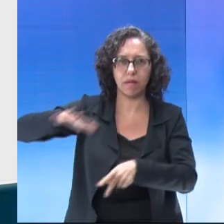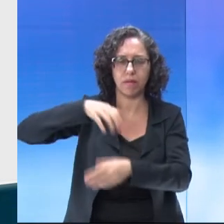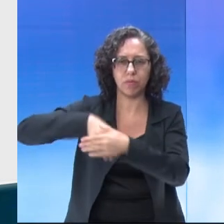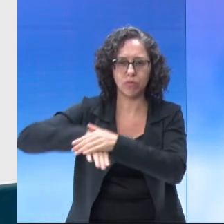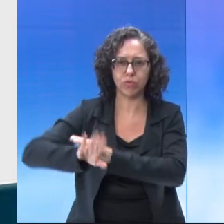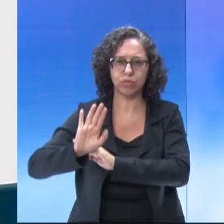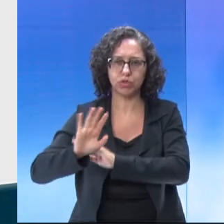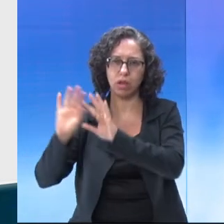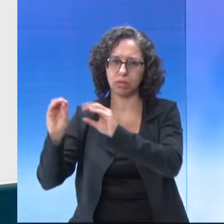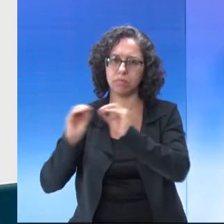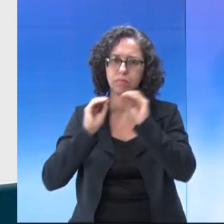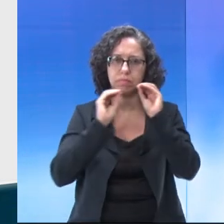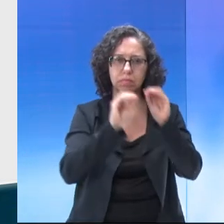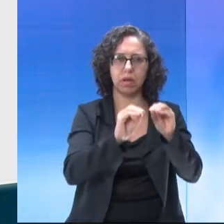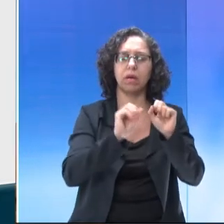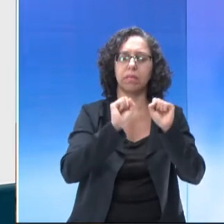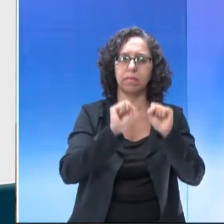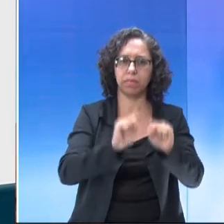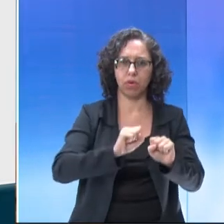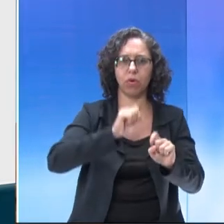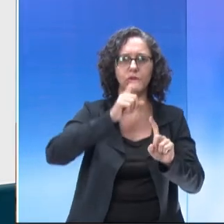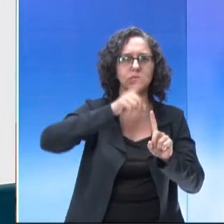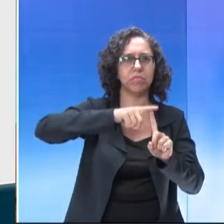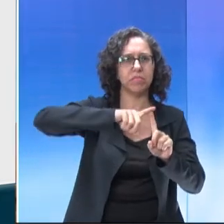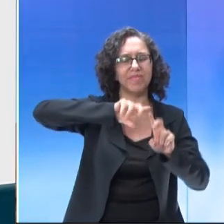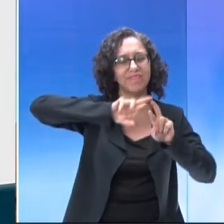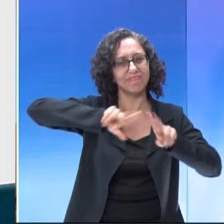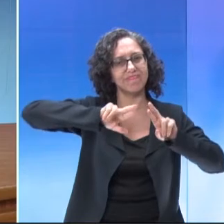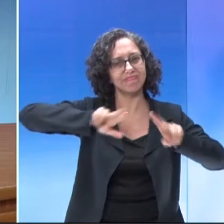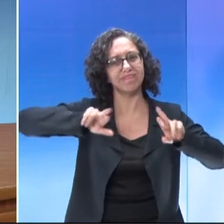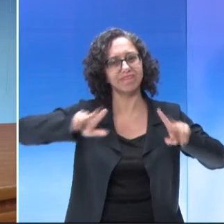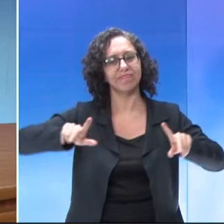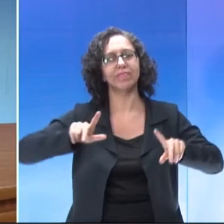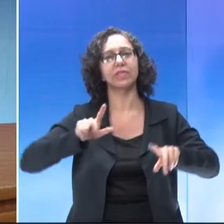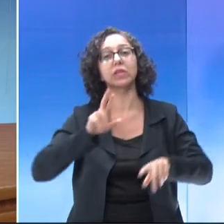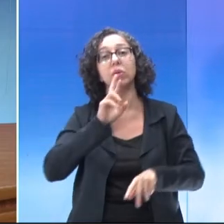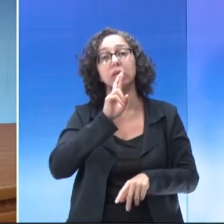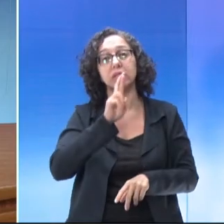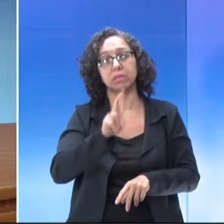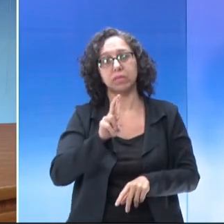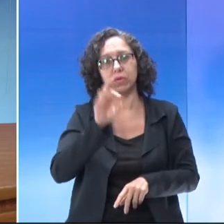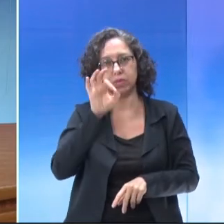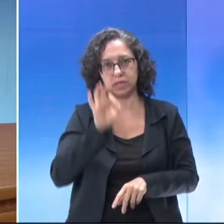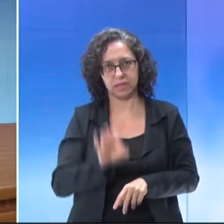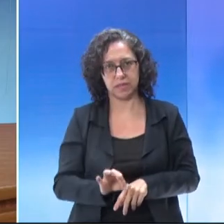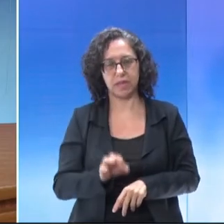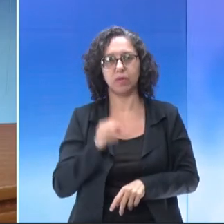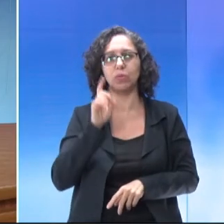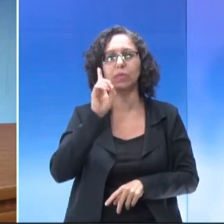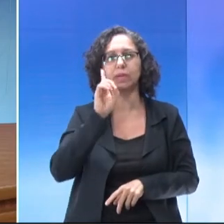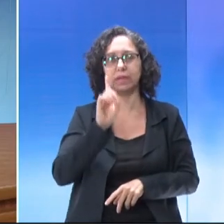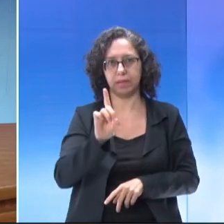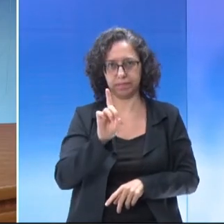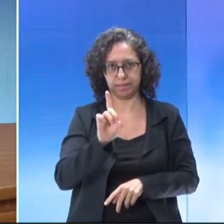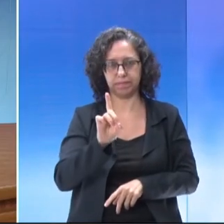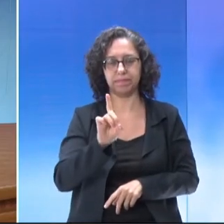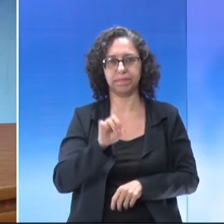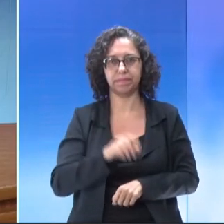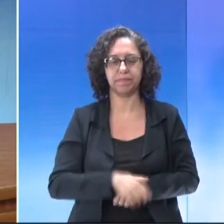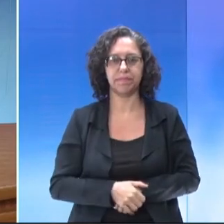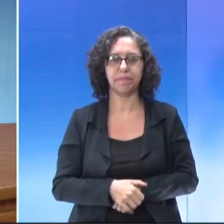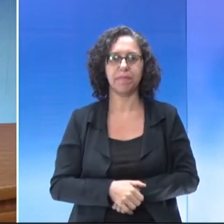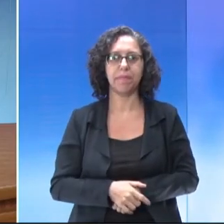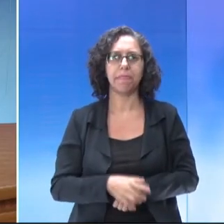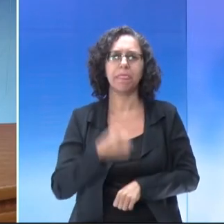de aspas nas afirmações. Então, nós vimos aí que a resposta correta é a letra D. Então, a